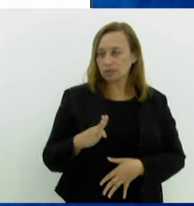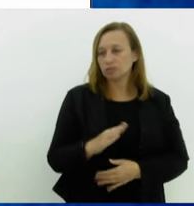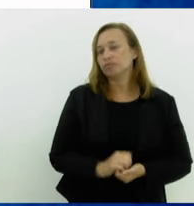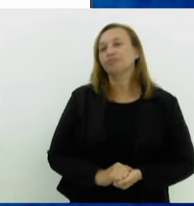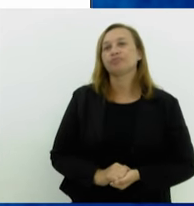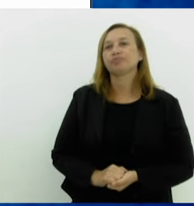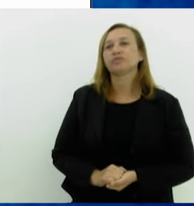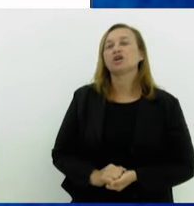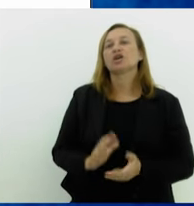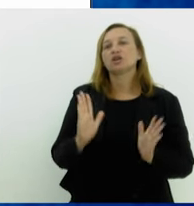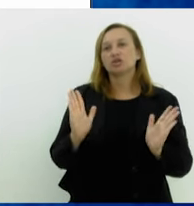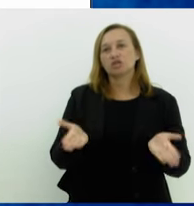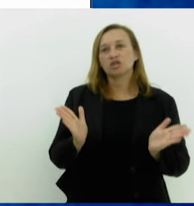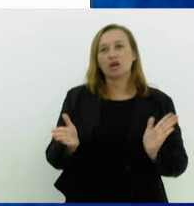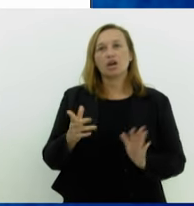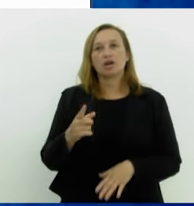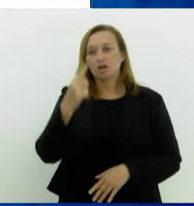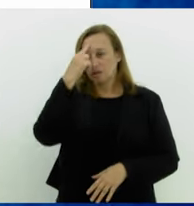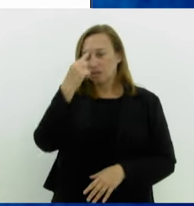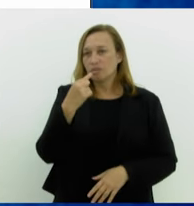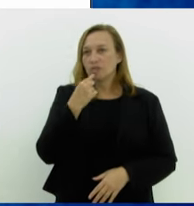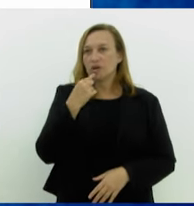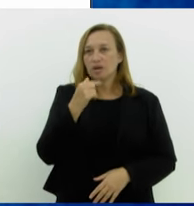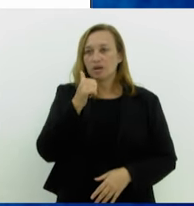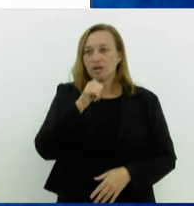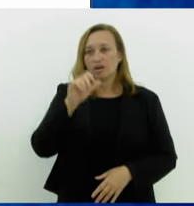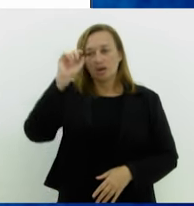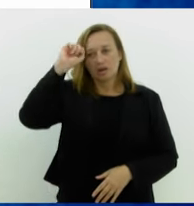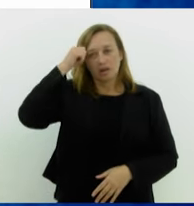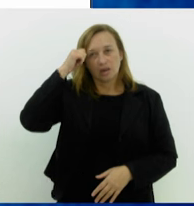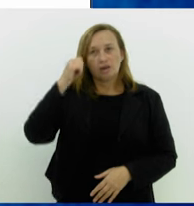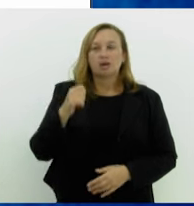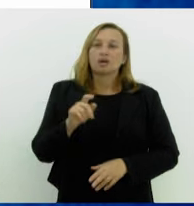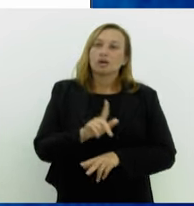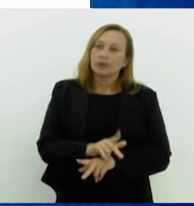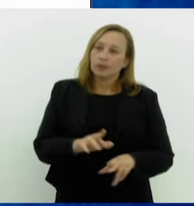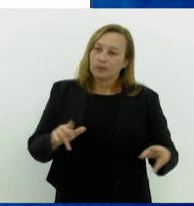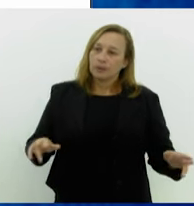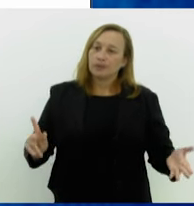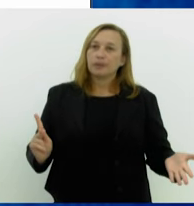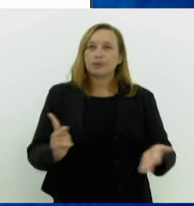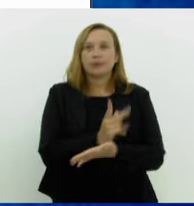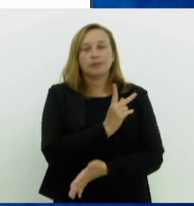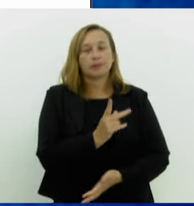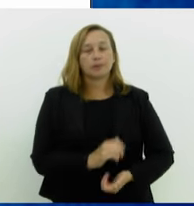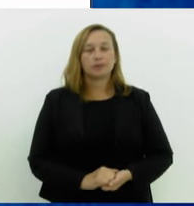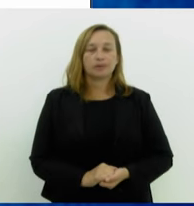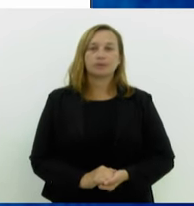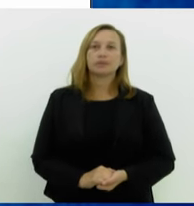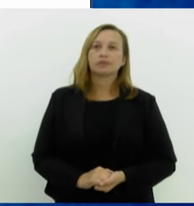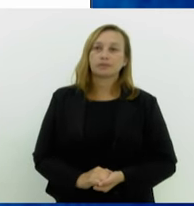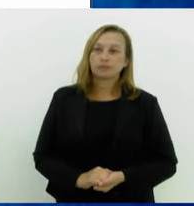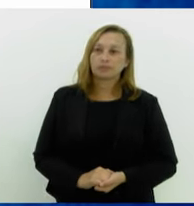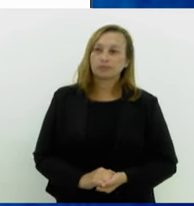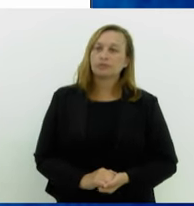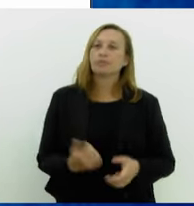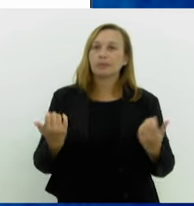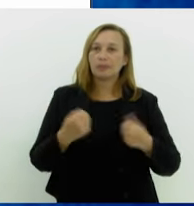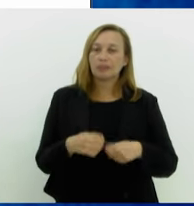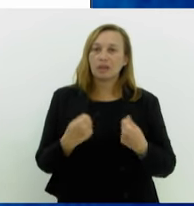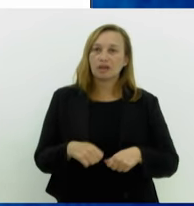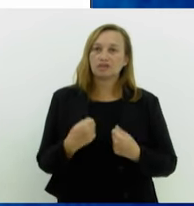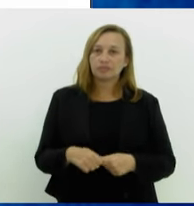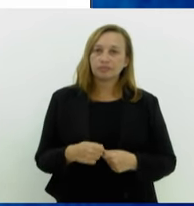brasileiro já tem a cara de uma mulher e ela é negra entendemos que muitas vezes isso acontece por necessidade mas ela precisa ser